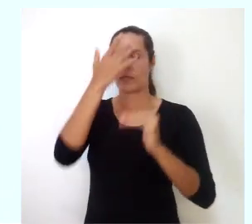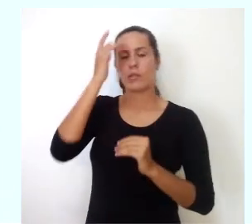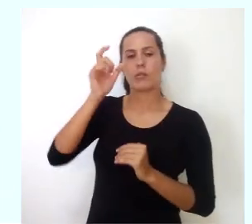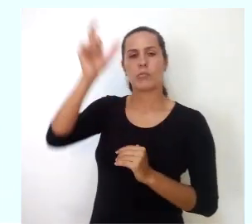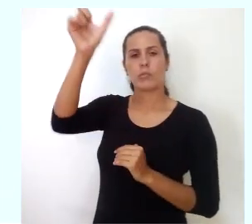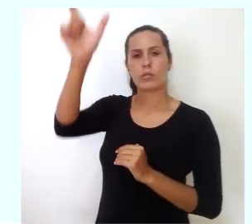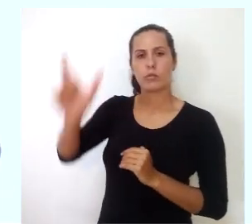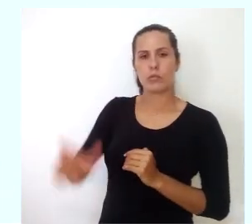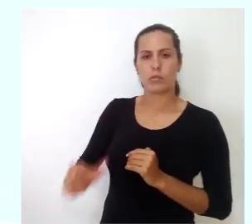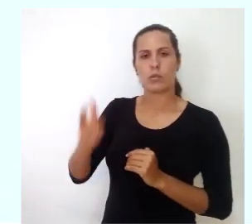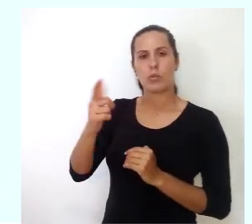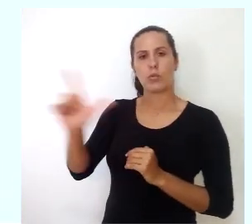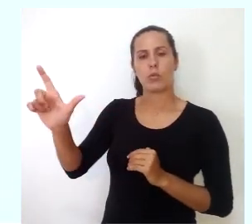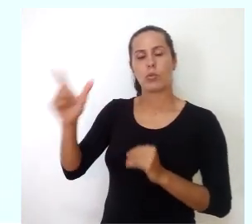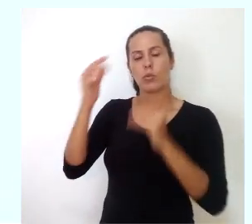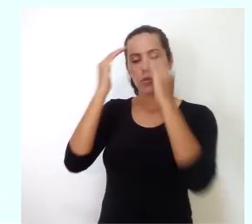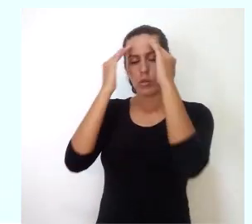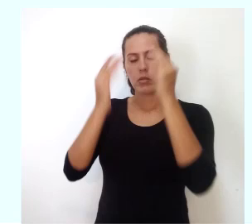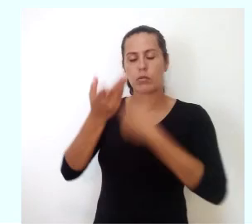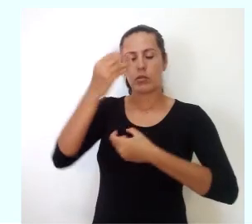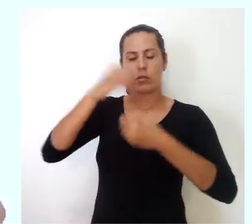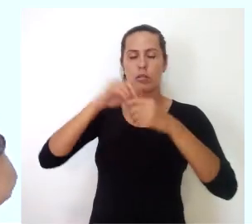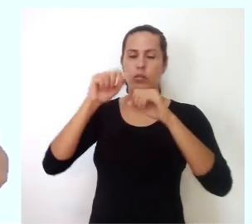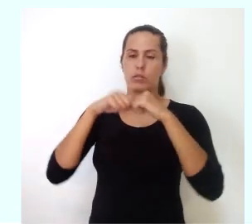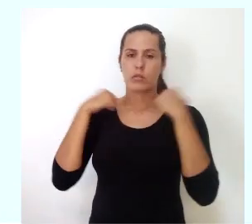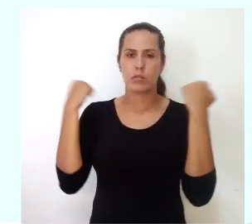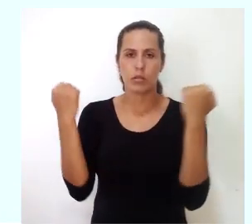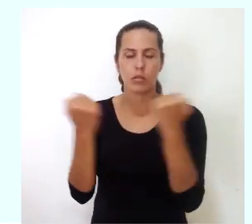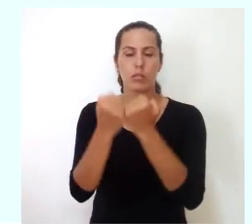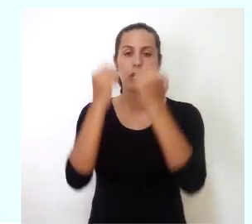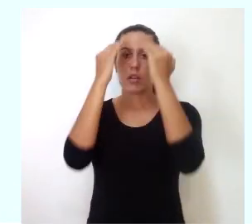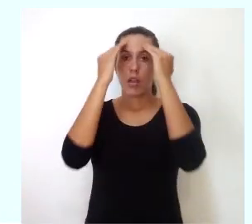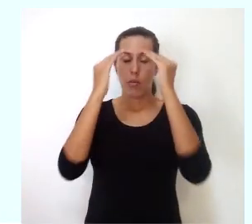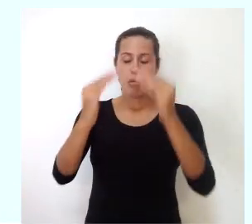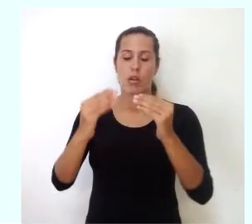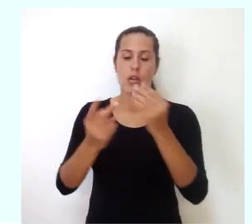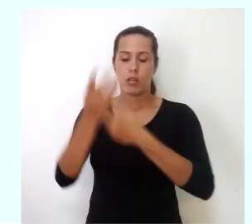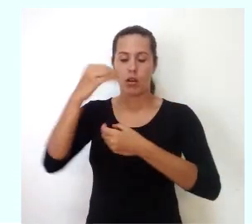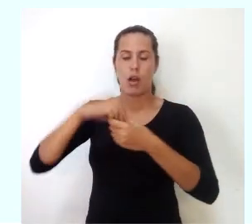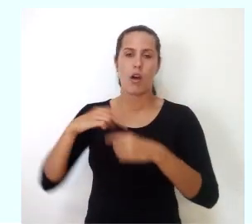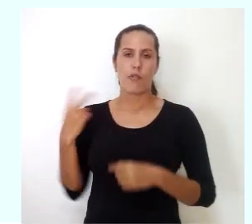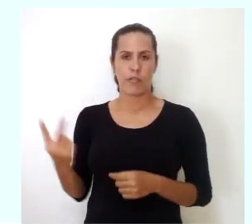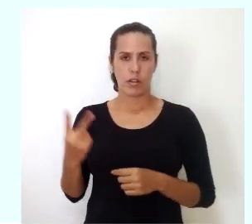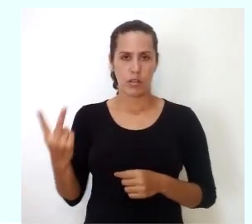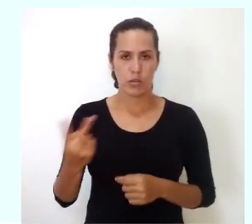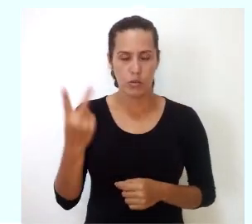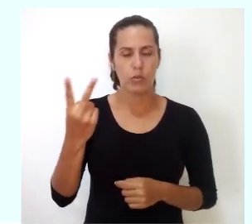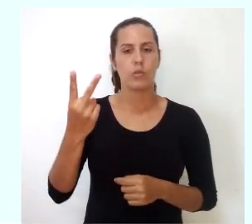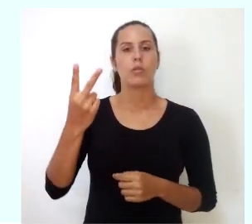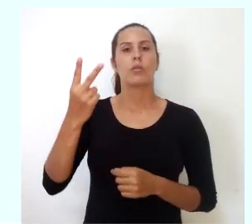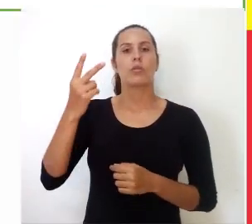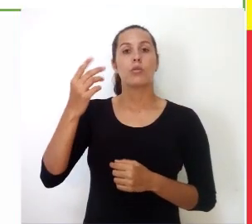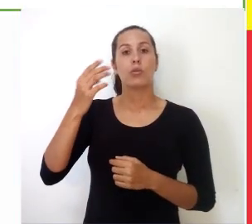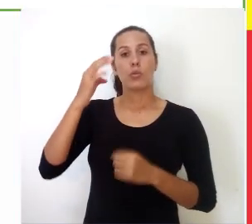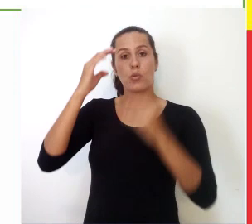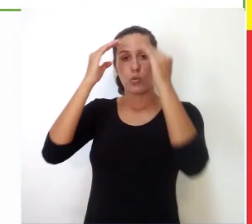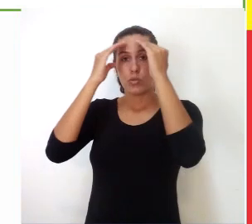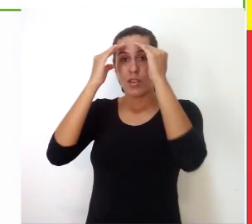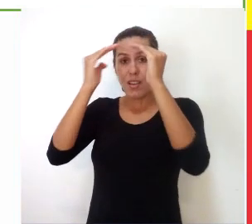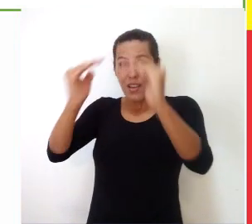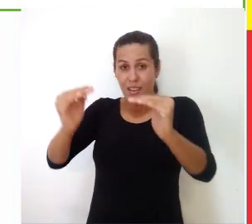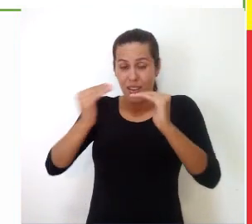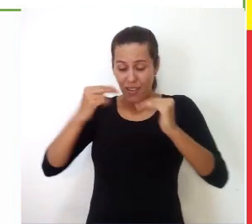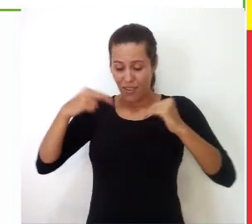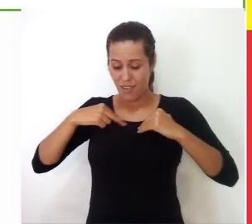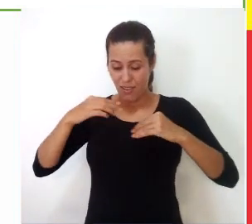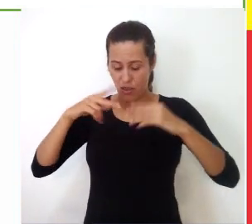à sociedade, o respeito aos valores, o respeito aos seus valores religiosos, certo?